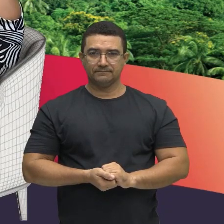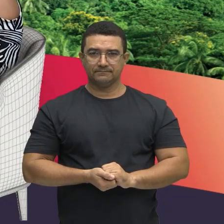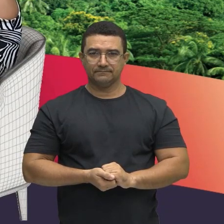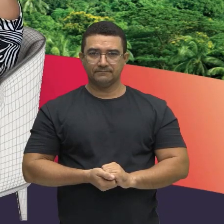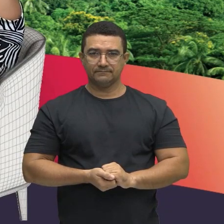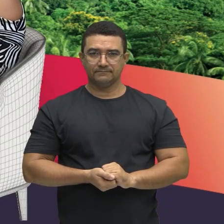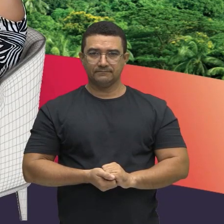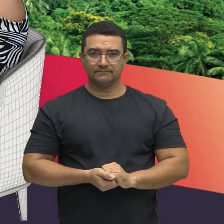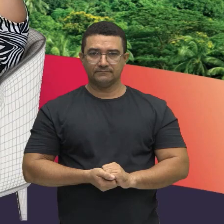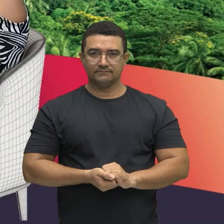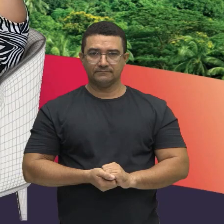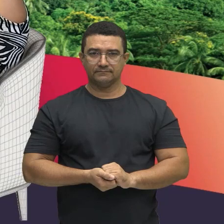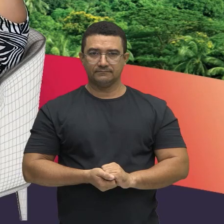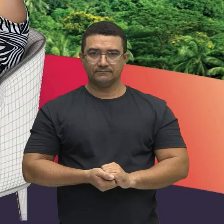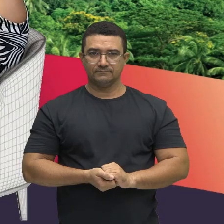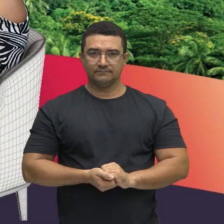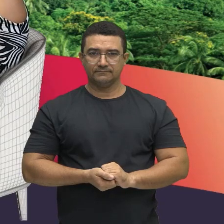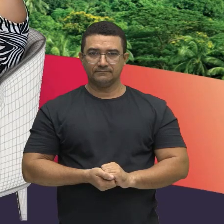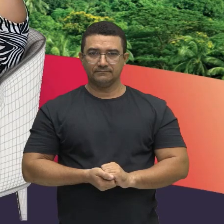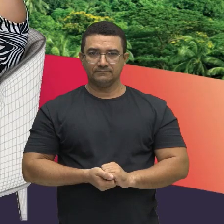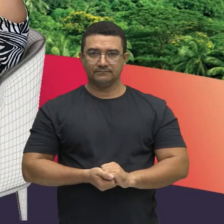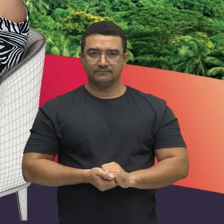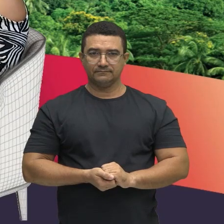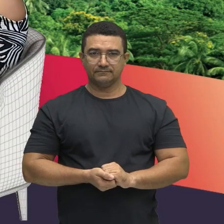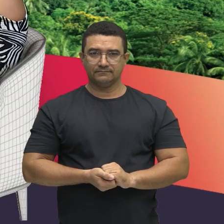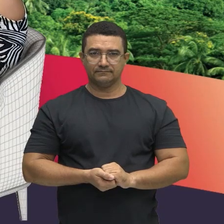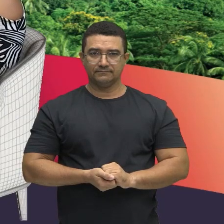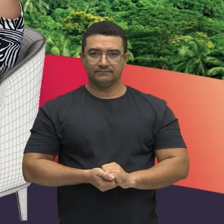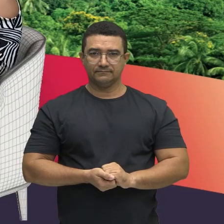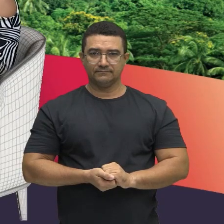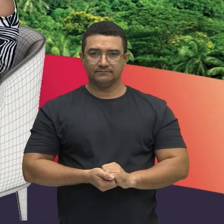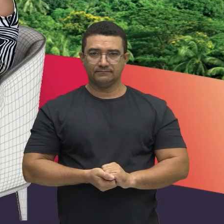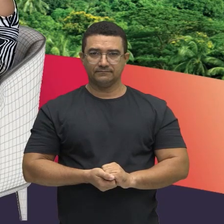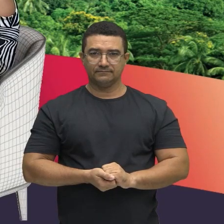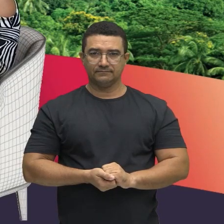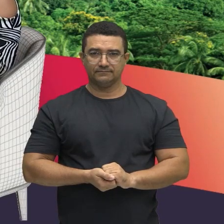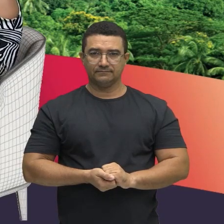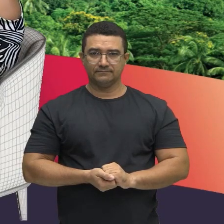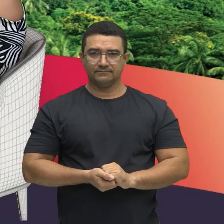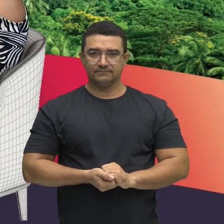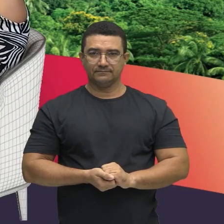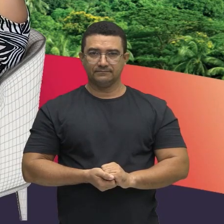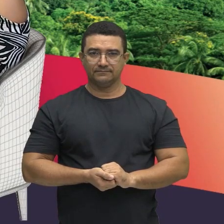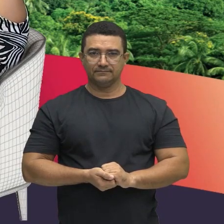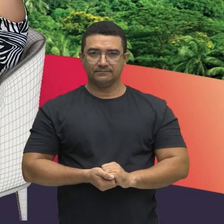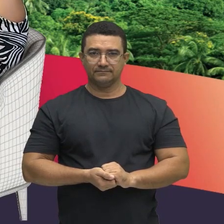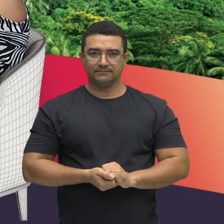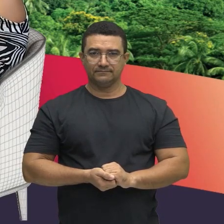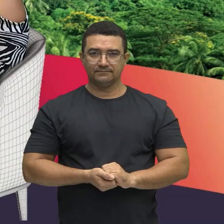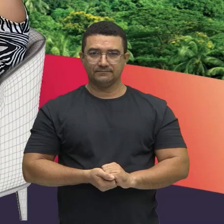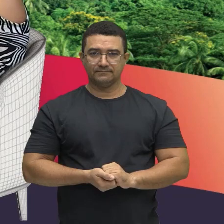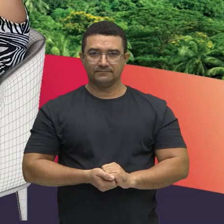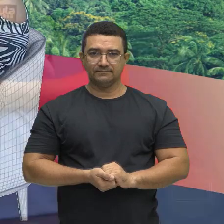did you come to Manaus? Because I love the Amazon forest. Thanks Virgilio! You're welcome.